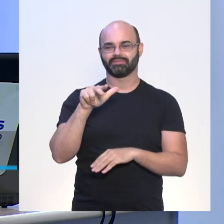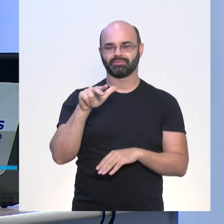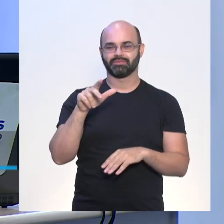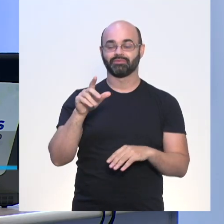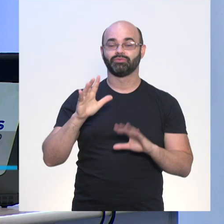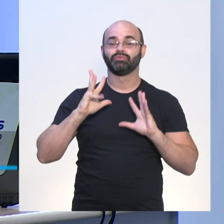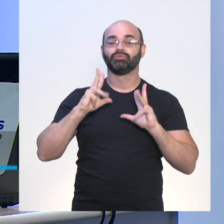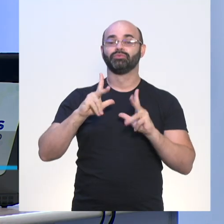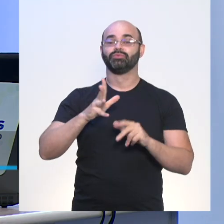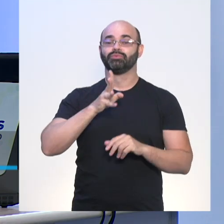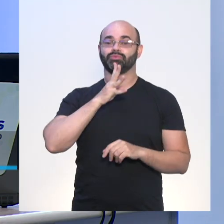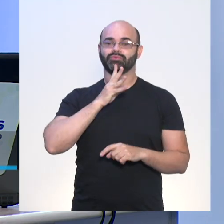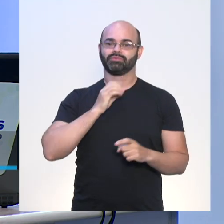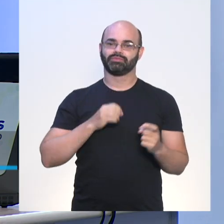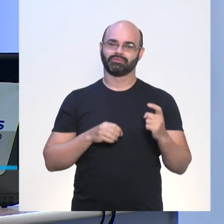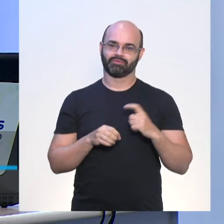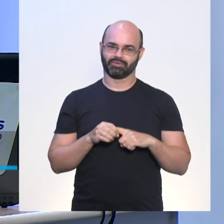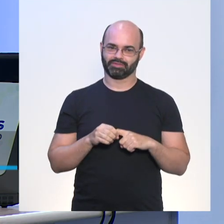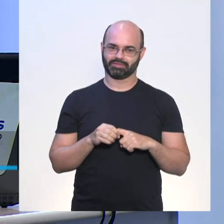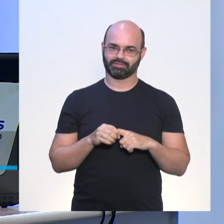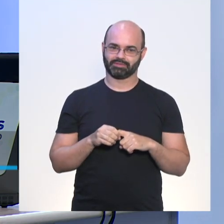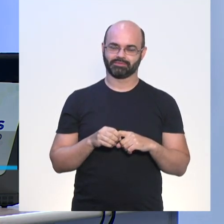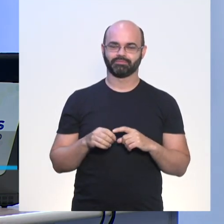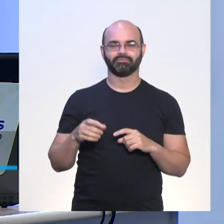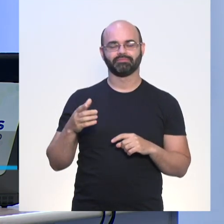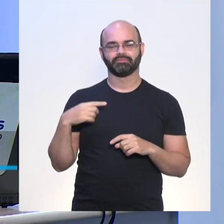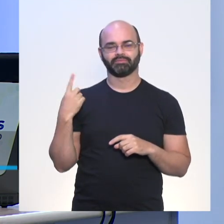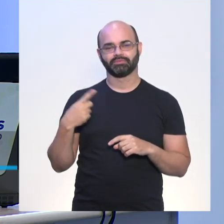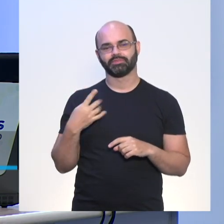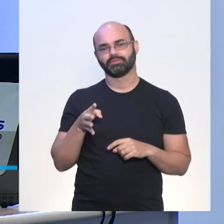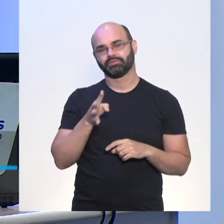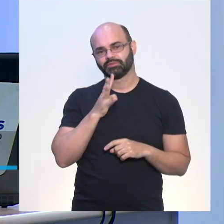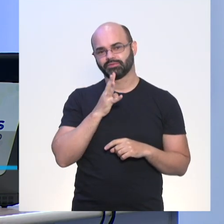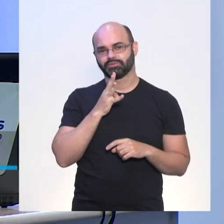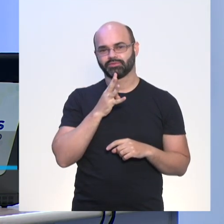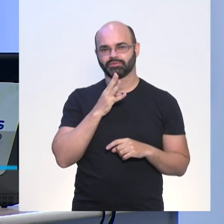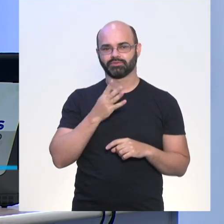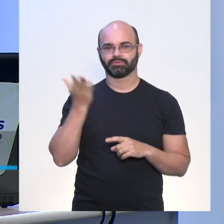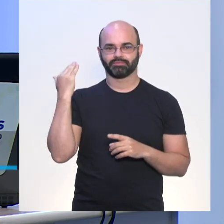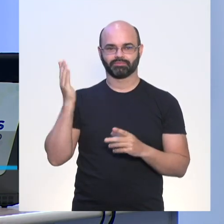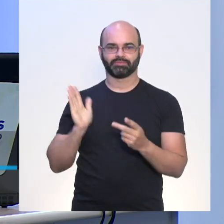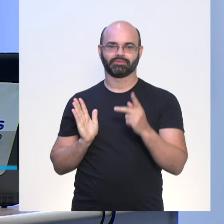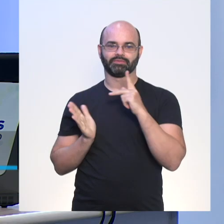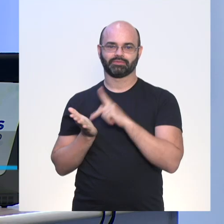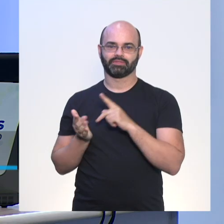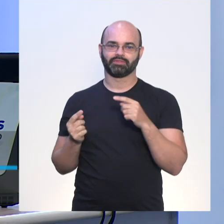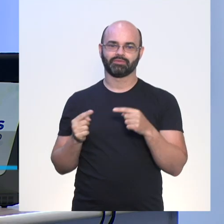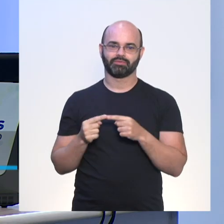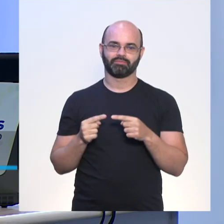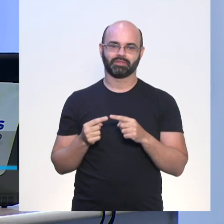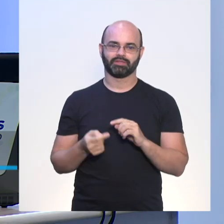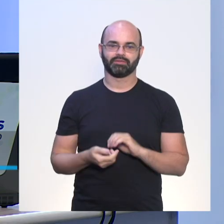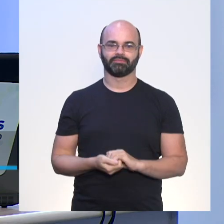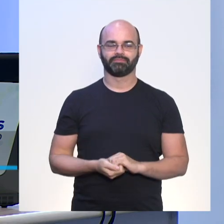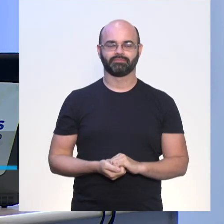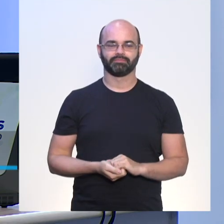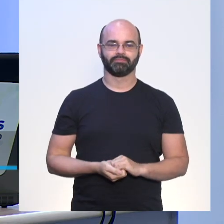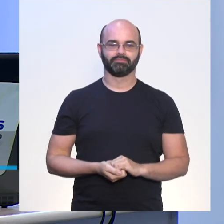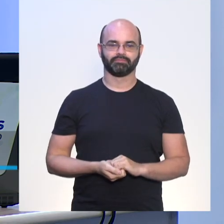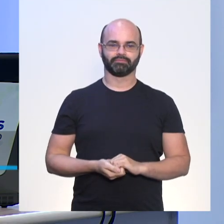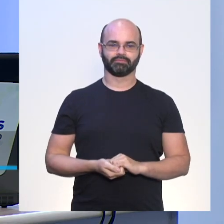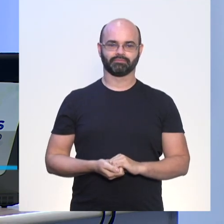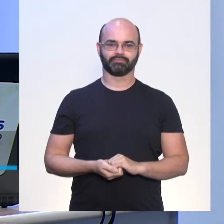conhecer, e tudo o que nós conhecíamos correspondia à verdade. Né?